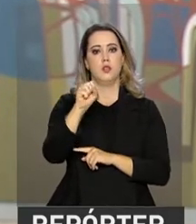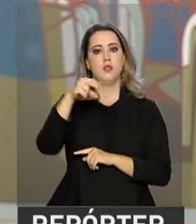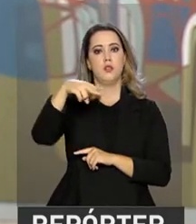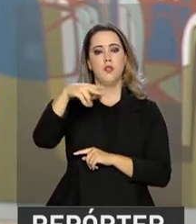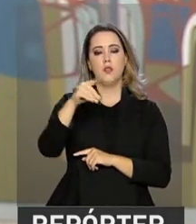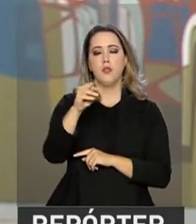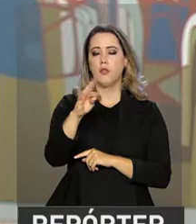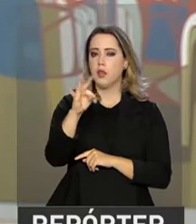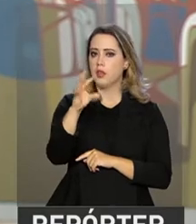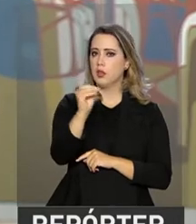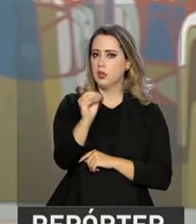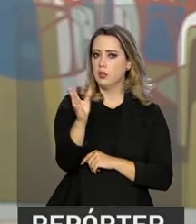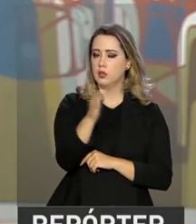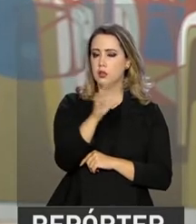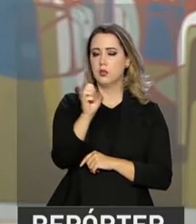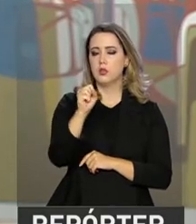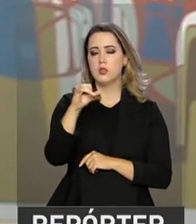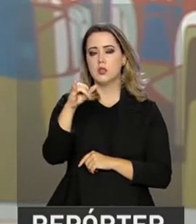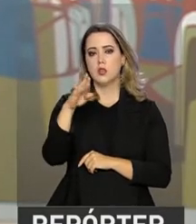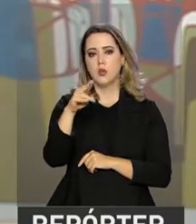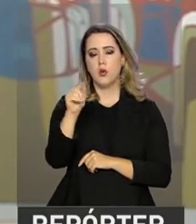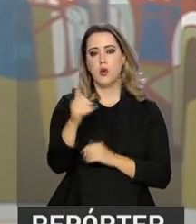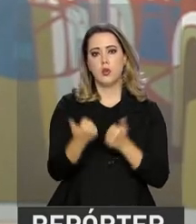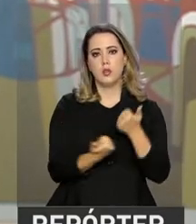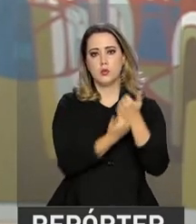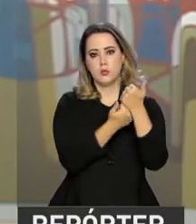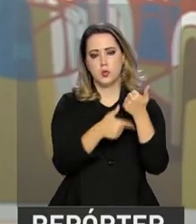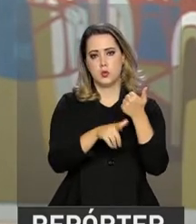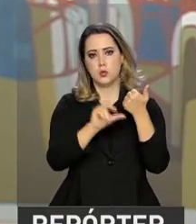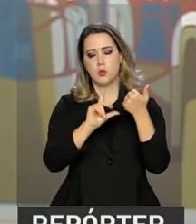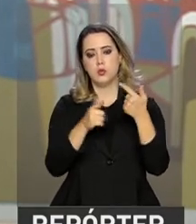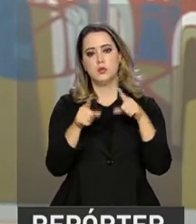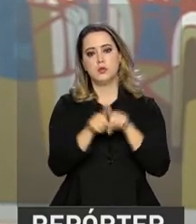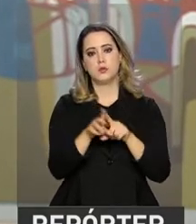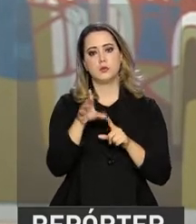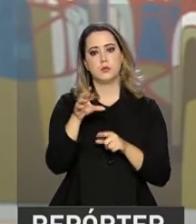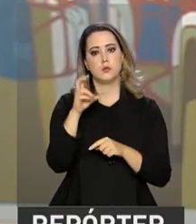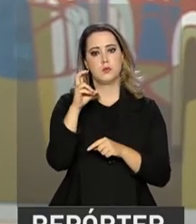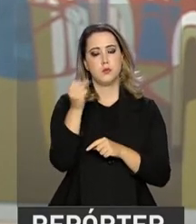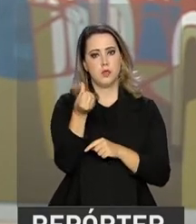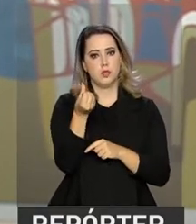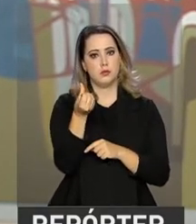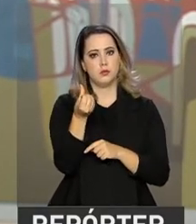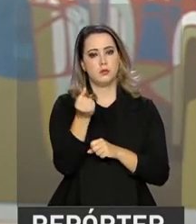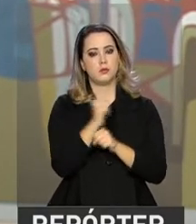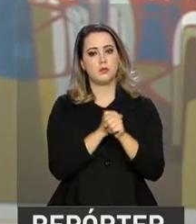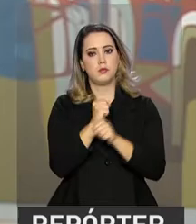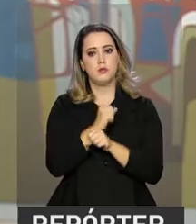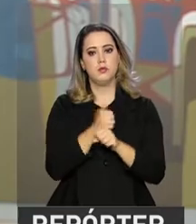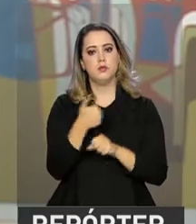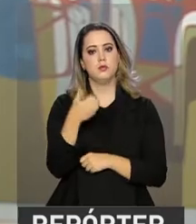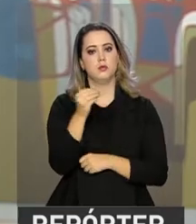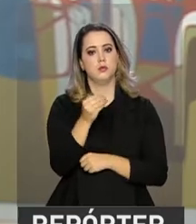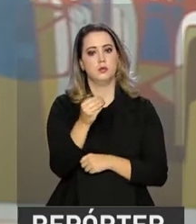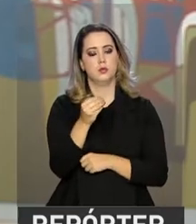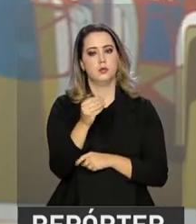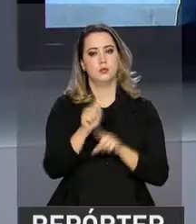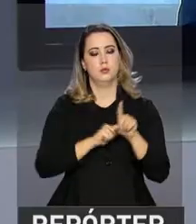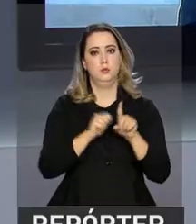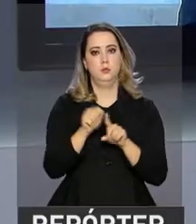ele substitui o delegado leandro daiello que ficou no cargo por seis anos e dez meses